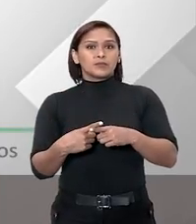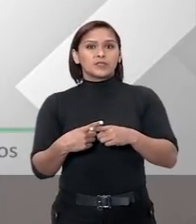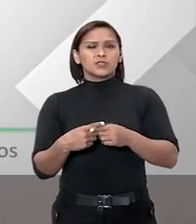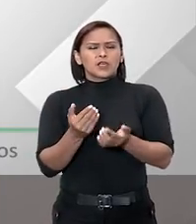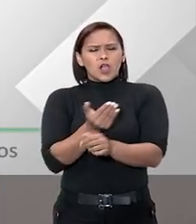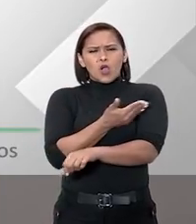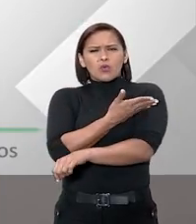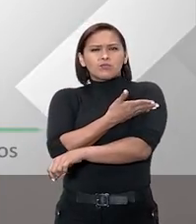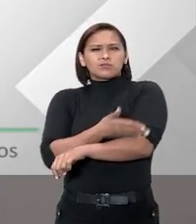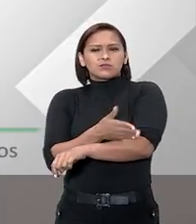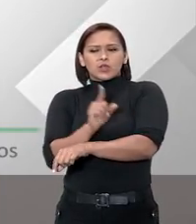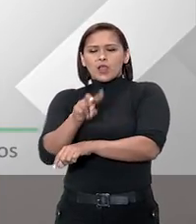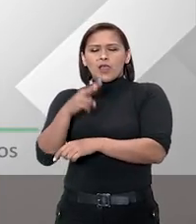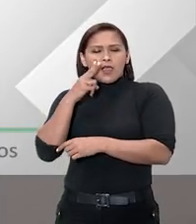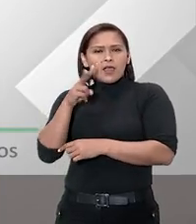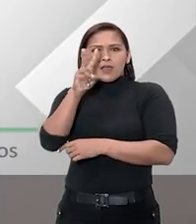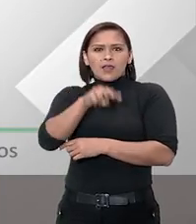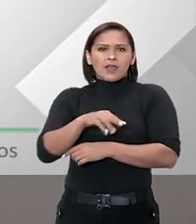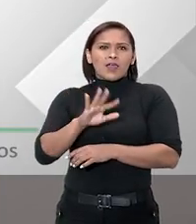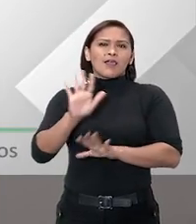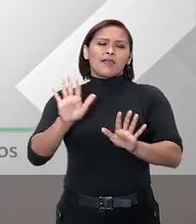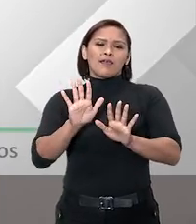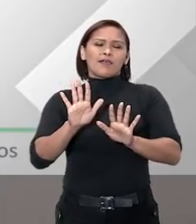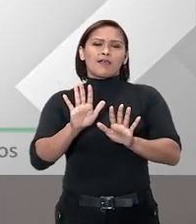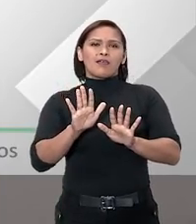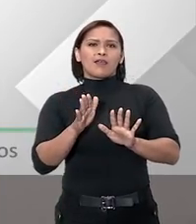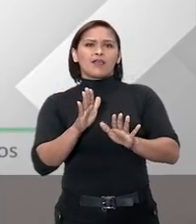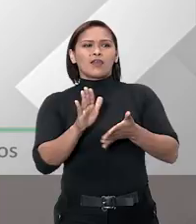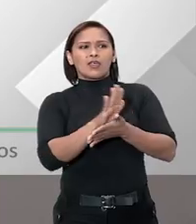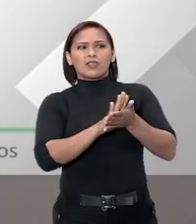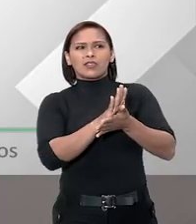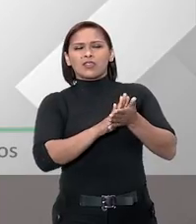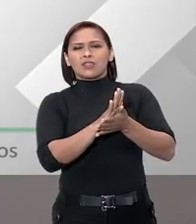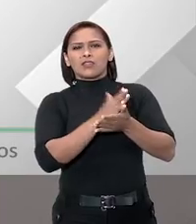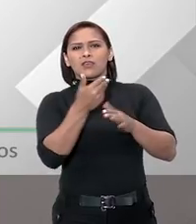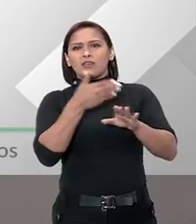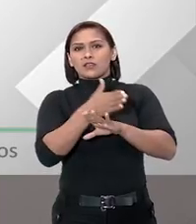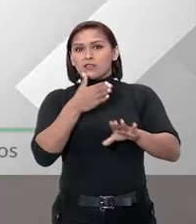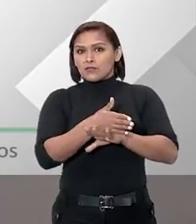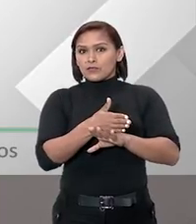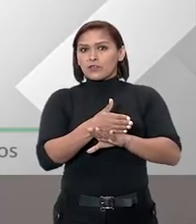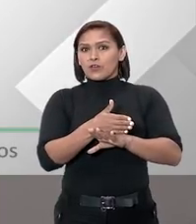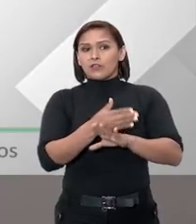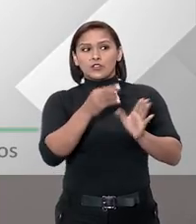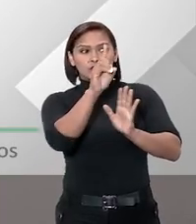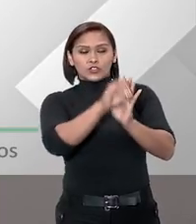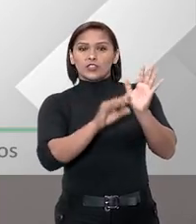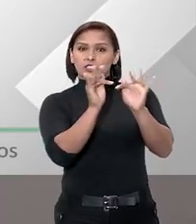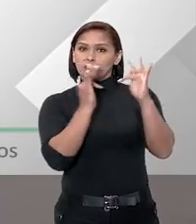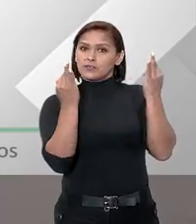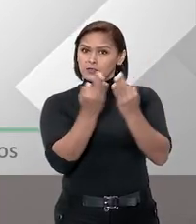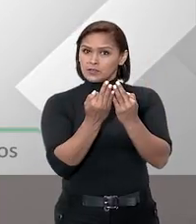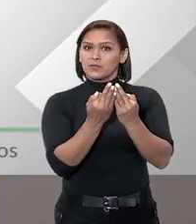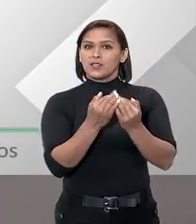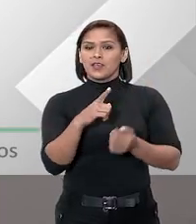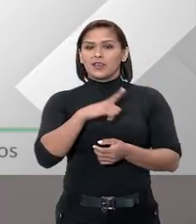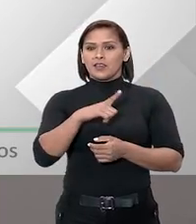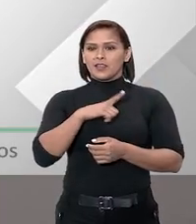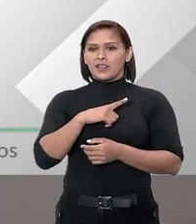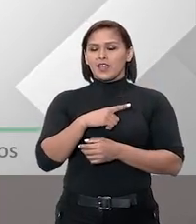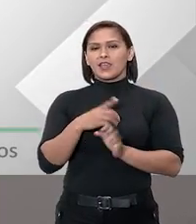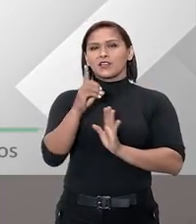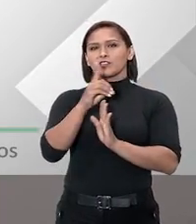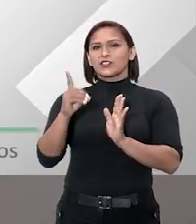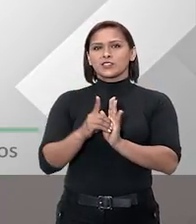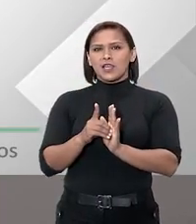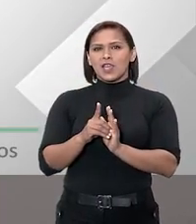muito acostumado em, ninguém se mete, eu sempre brinco nas minhas aulas de direito de família, que tem aquele